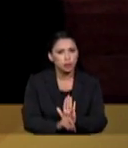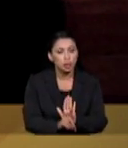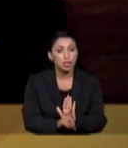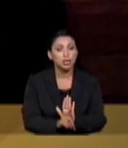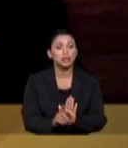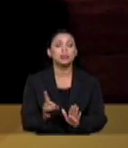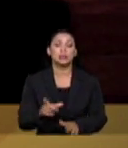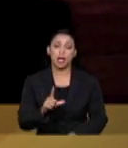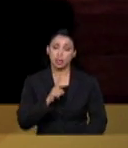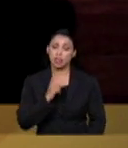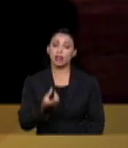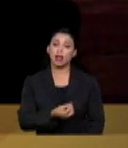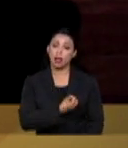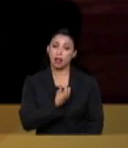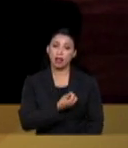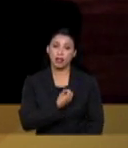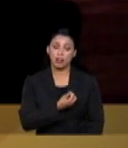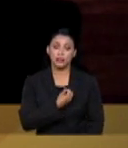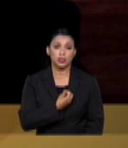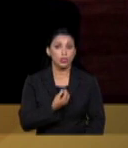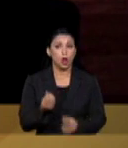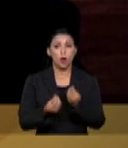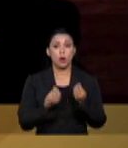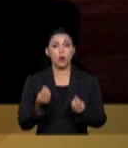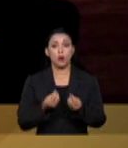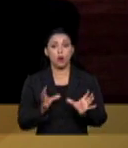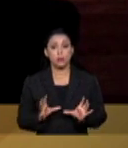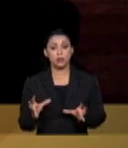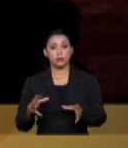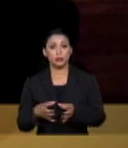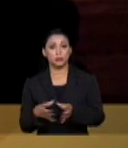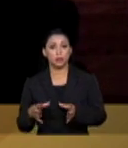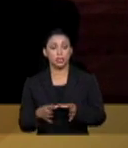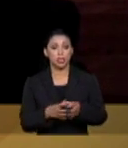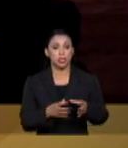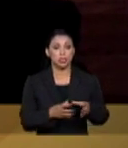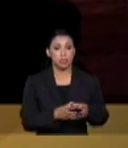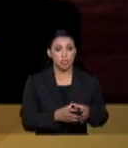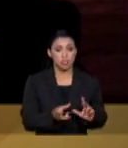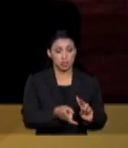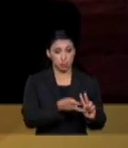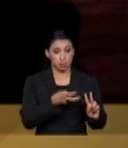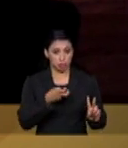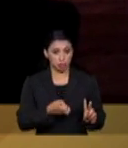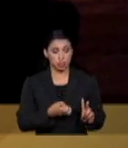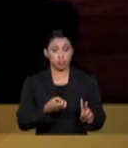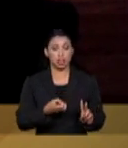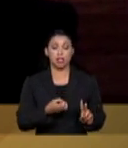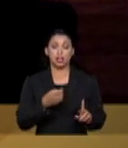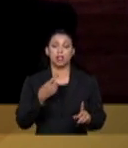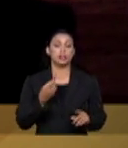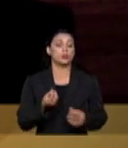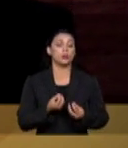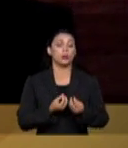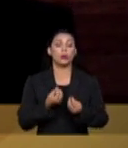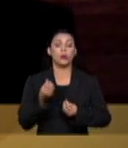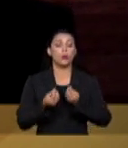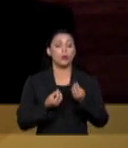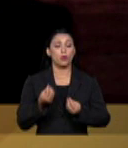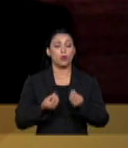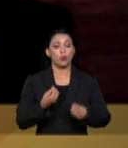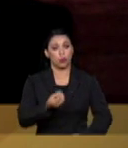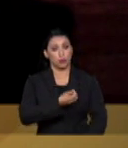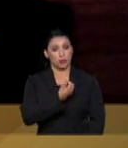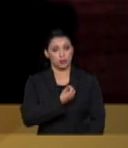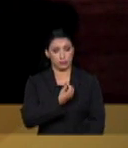condição de existência e sobrevivência das Comunidades e de seu modo de viver e